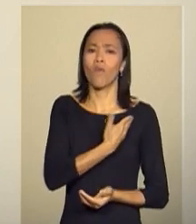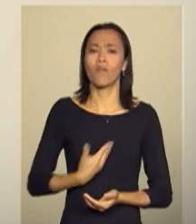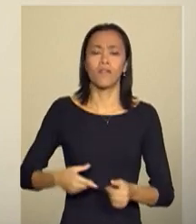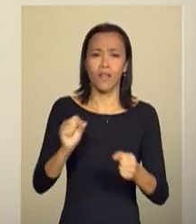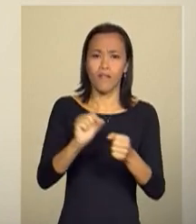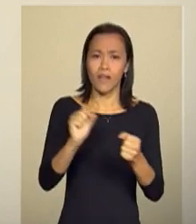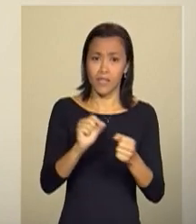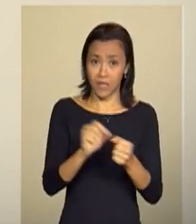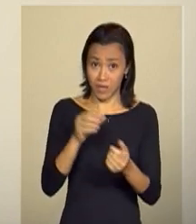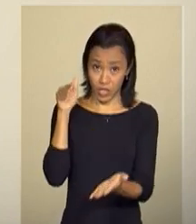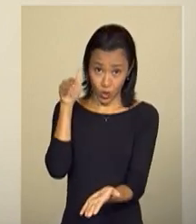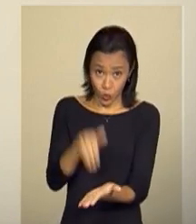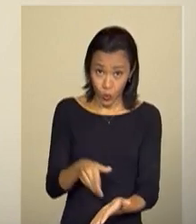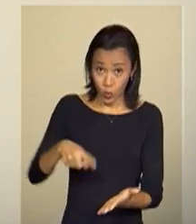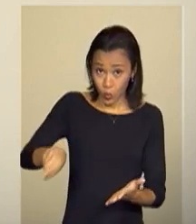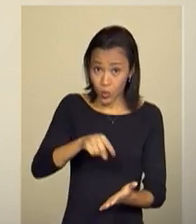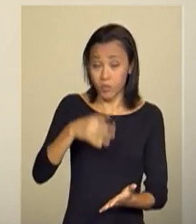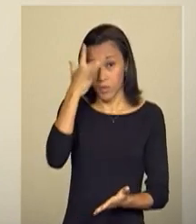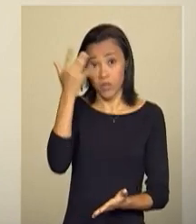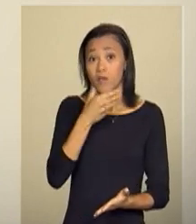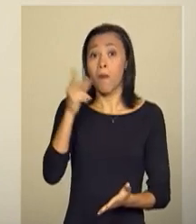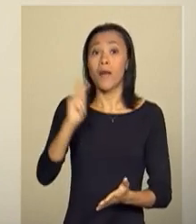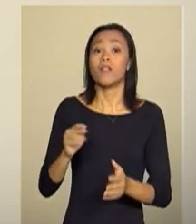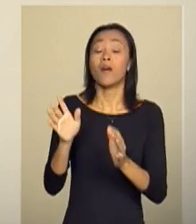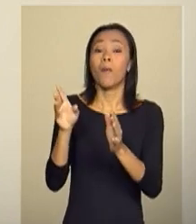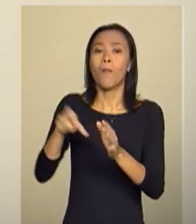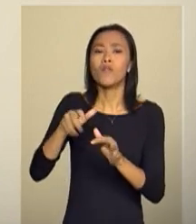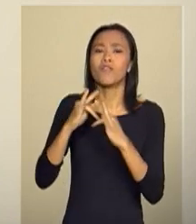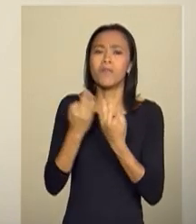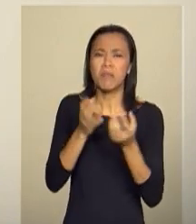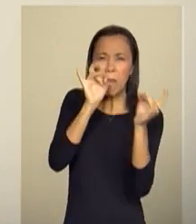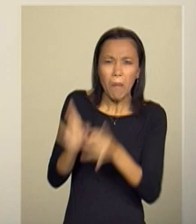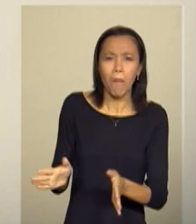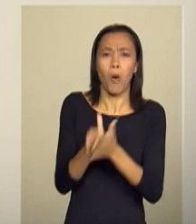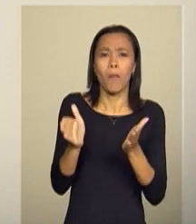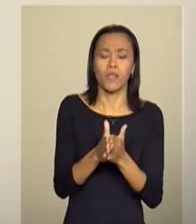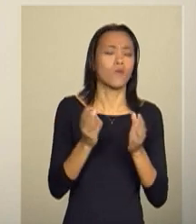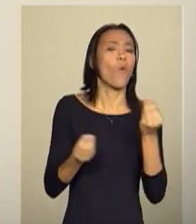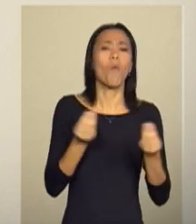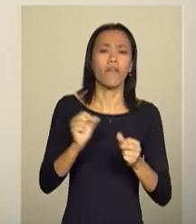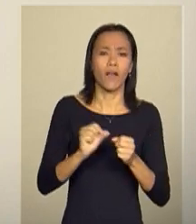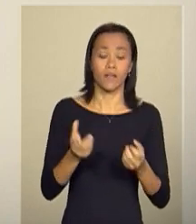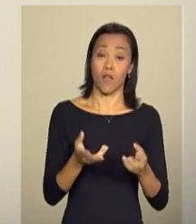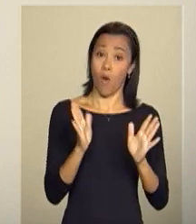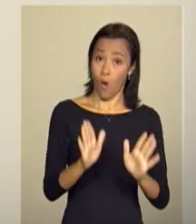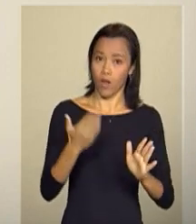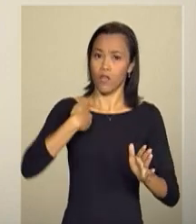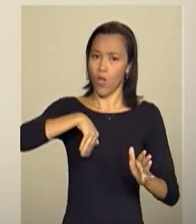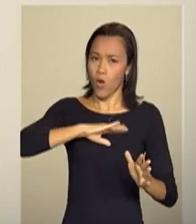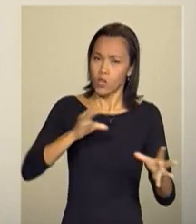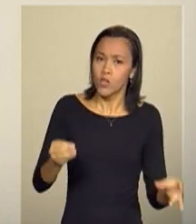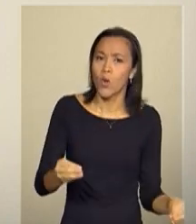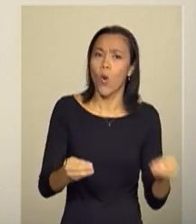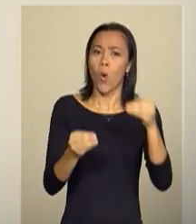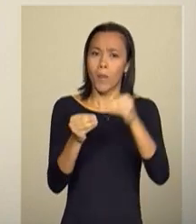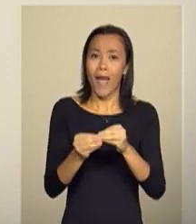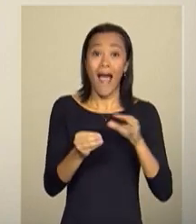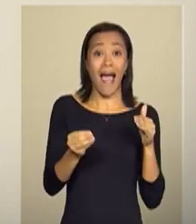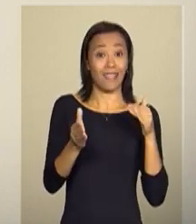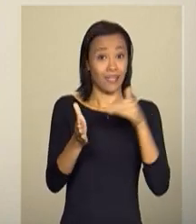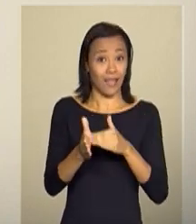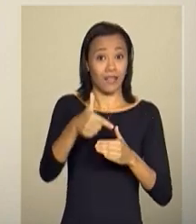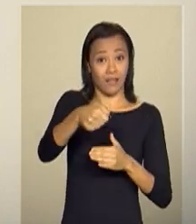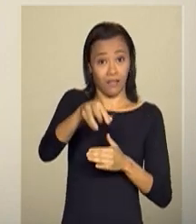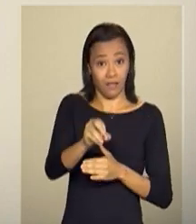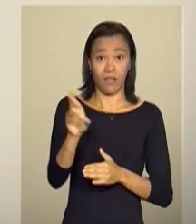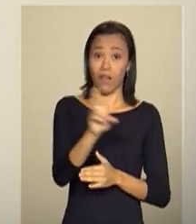para tirar esses últimos brasileiros do Bolsa Família da extrema pobreza funciona sim nós complementamos até r$